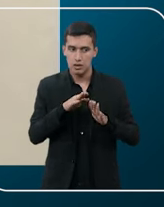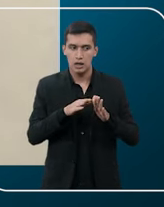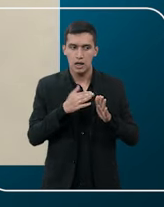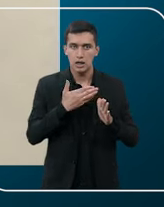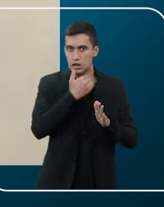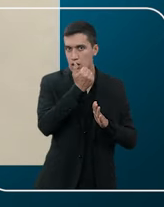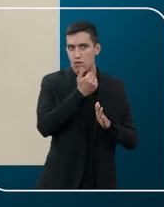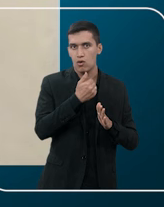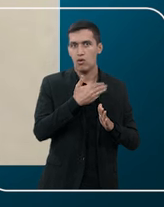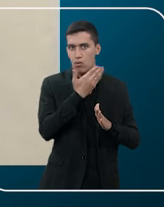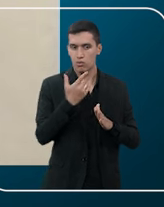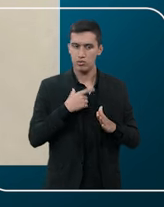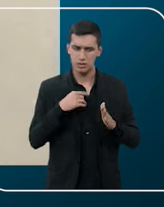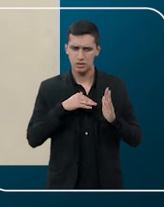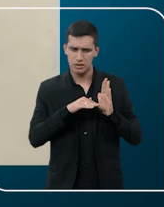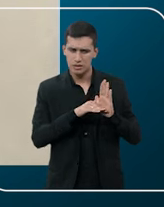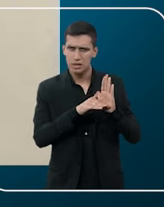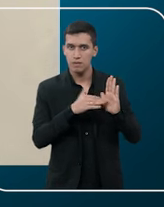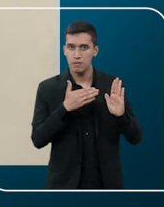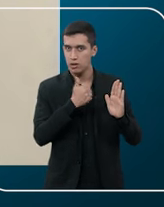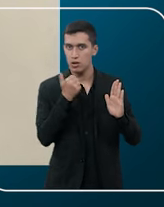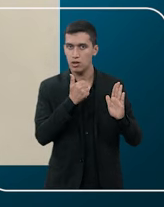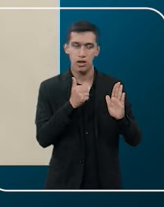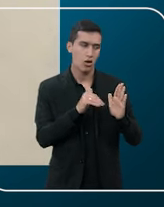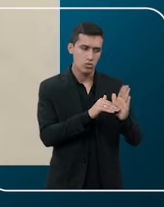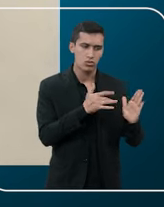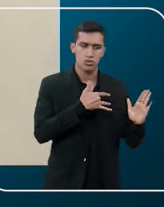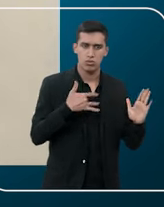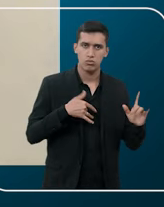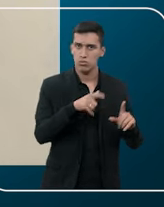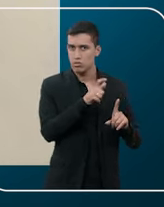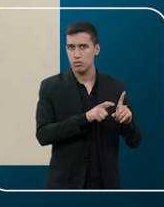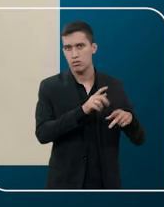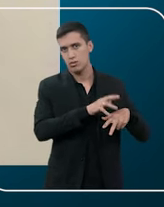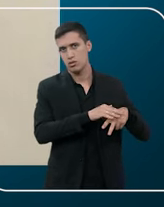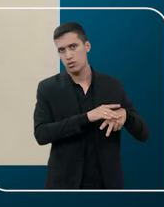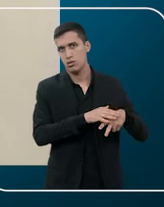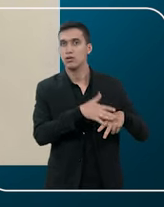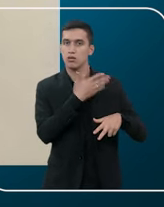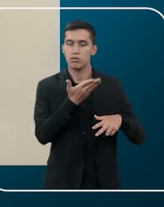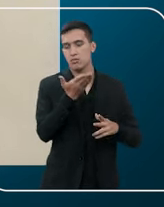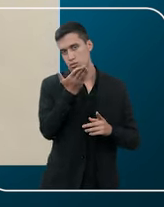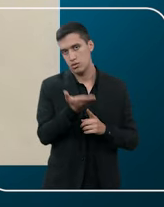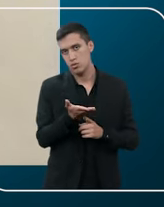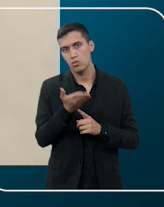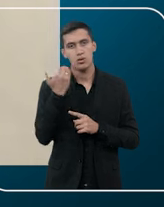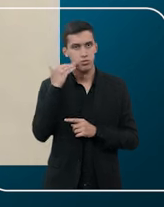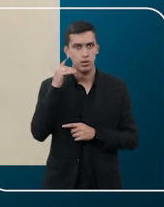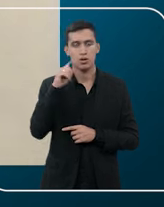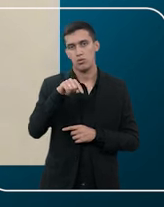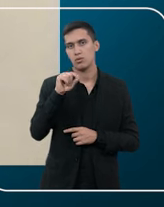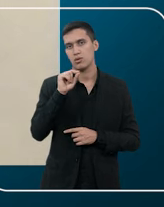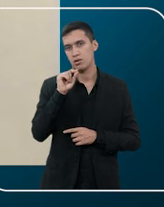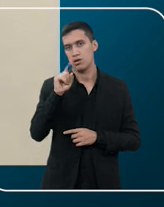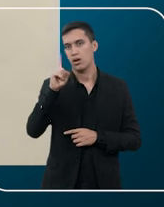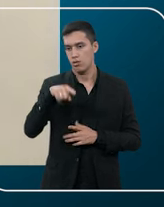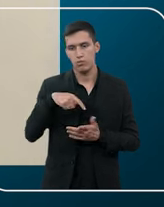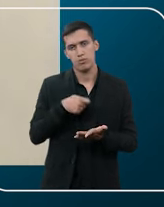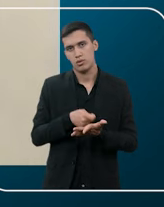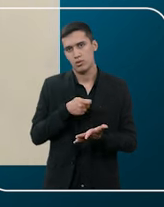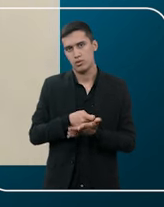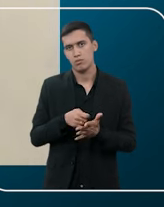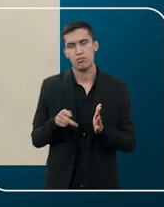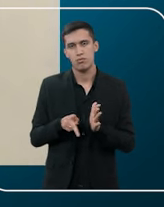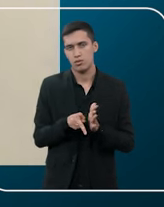de dano, fazer bem para a saúde daquele paciente. Neste caso, o entendimento é que é uma obrigação de